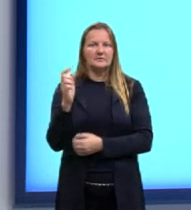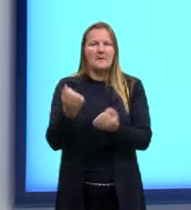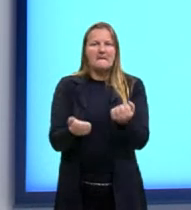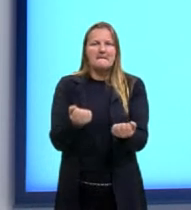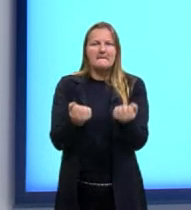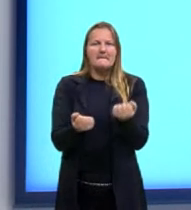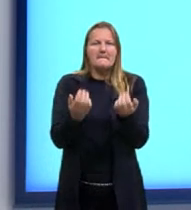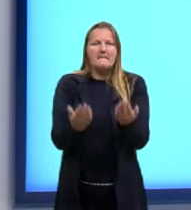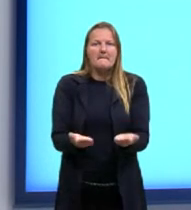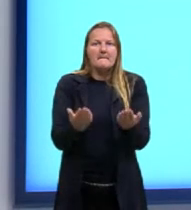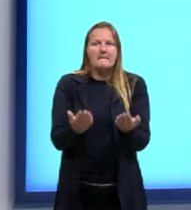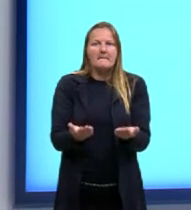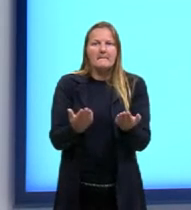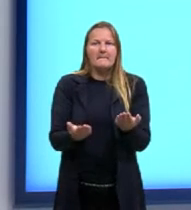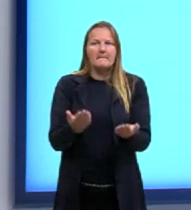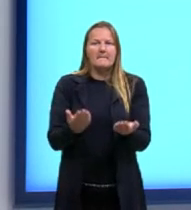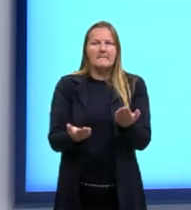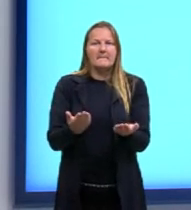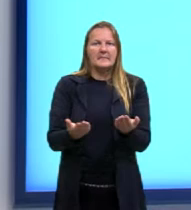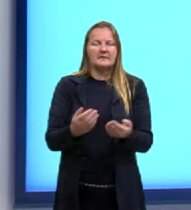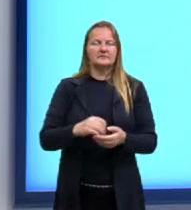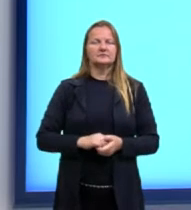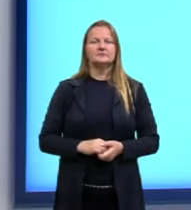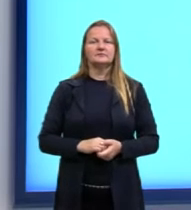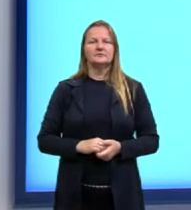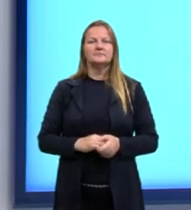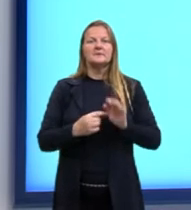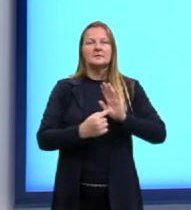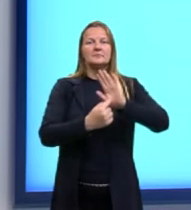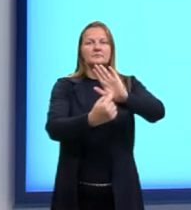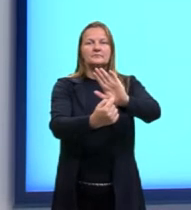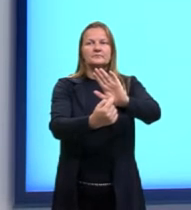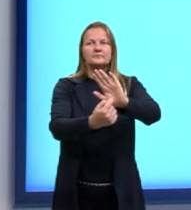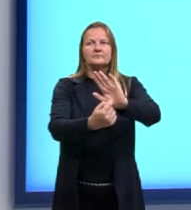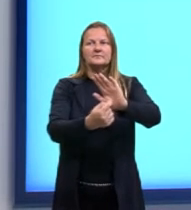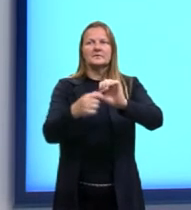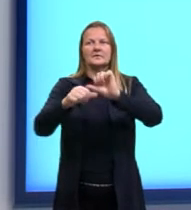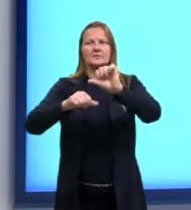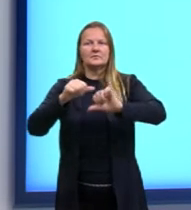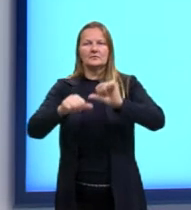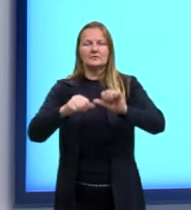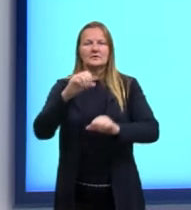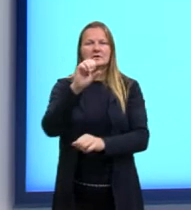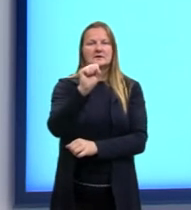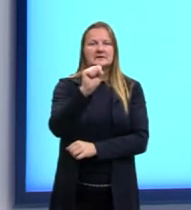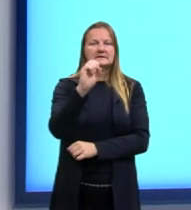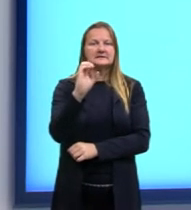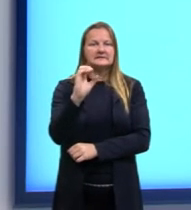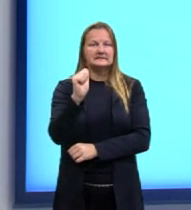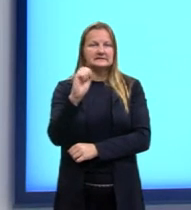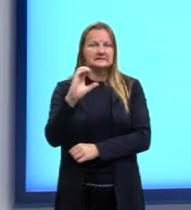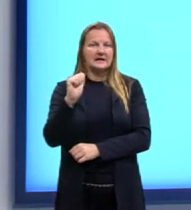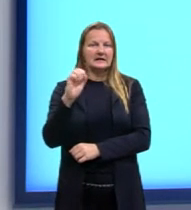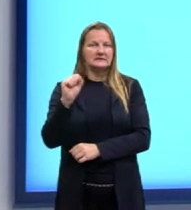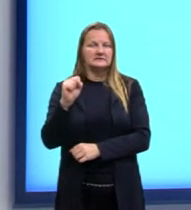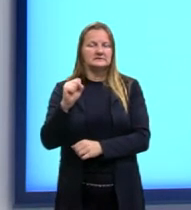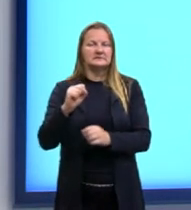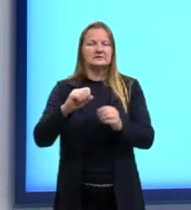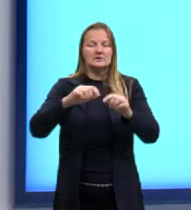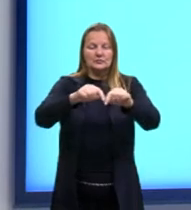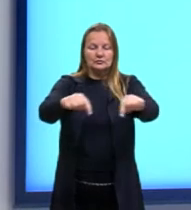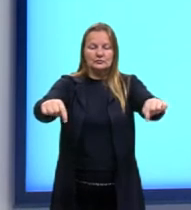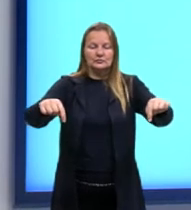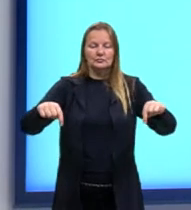mudar novidade né em que tá Expresso a variância nós queremos sacas quadrada por